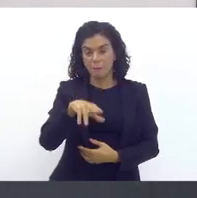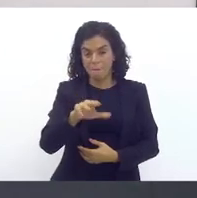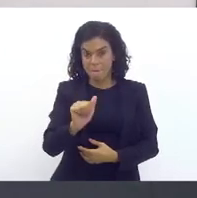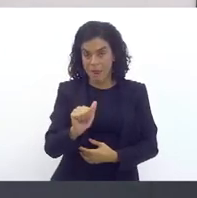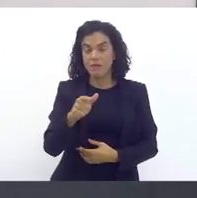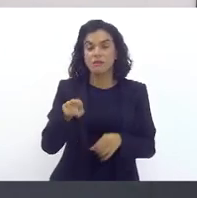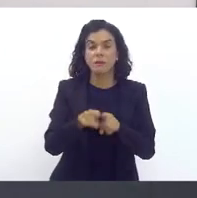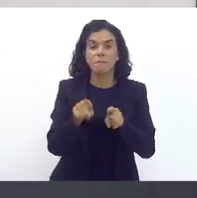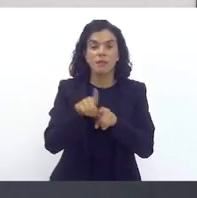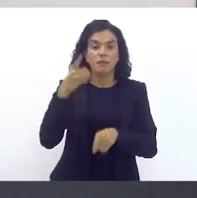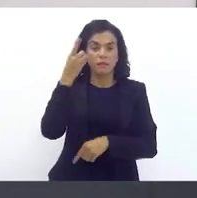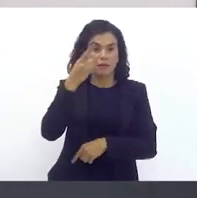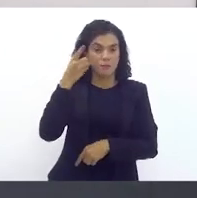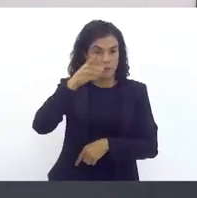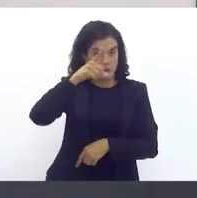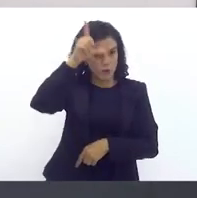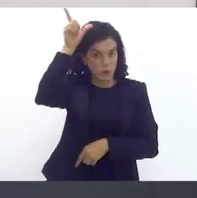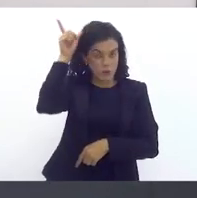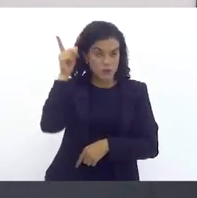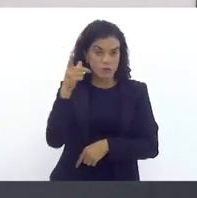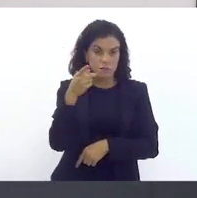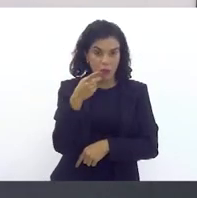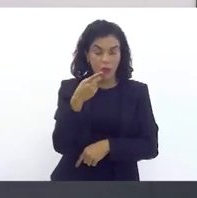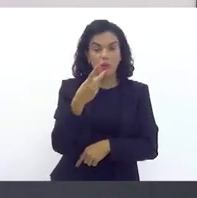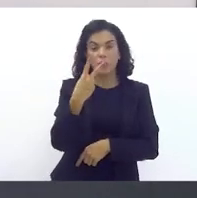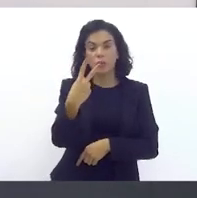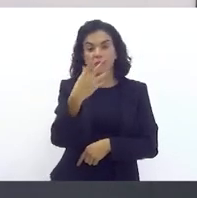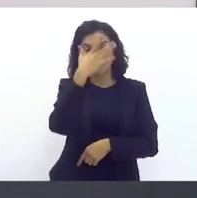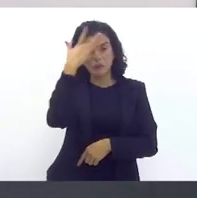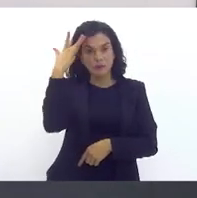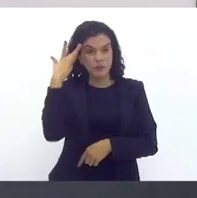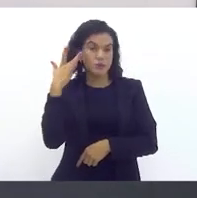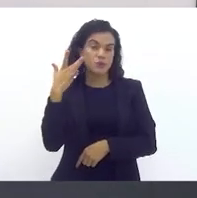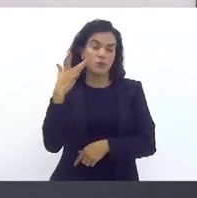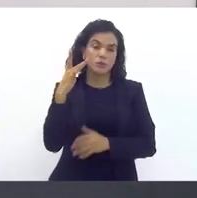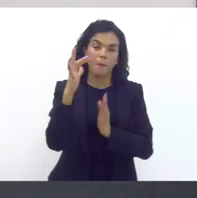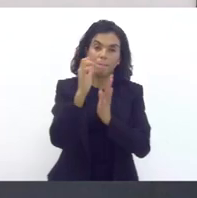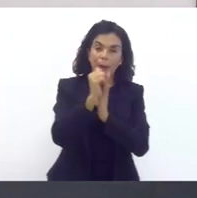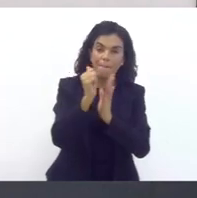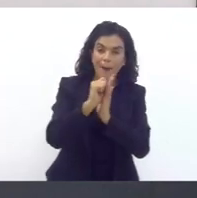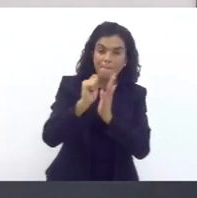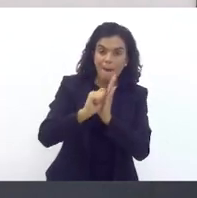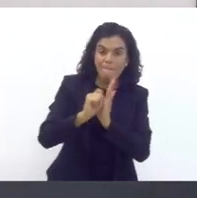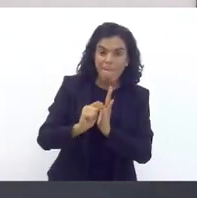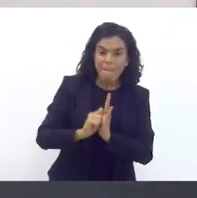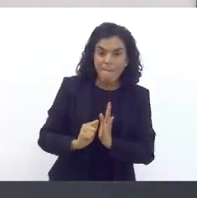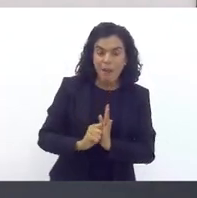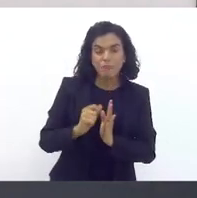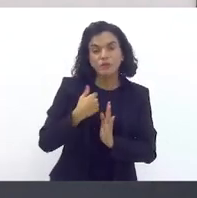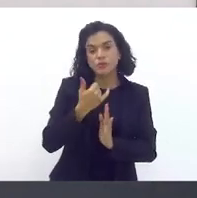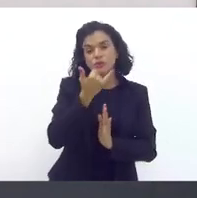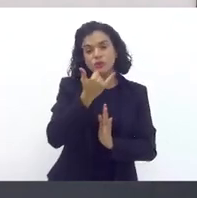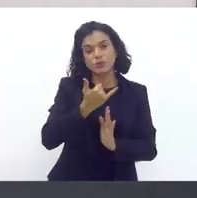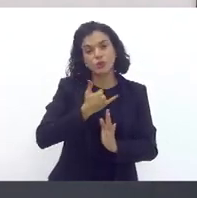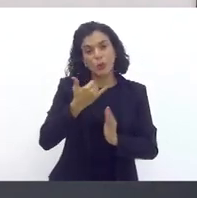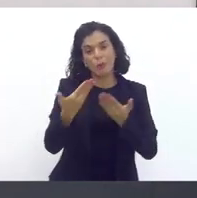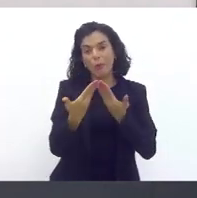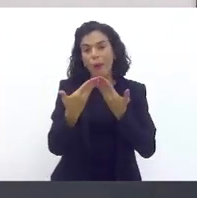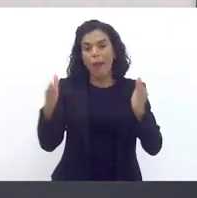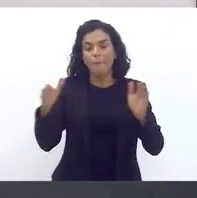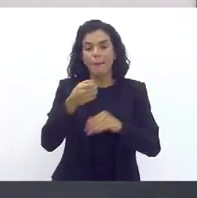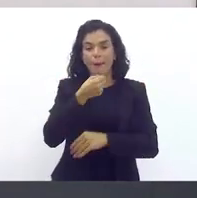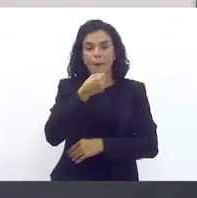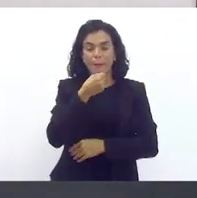Vou passar aqui para os dois inscritos, pedindo desculpa por não abrir para todos, mas para a nossa